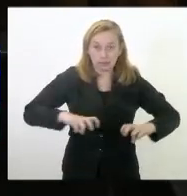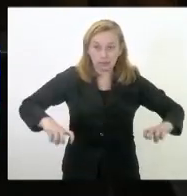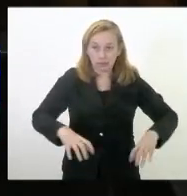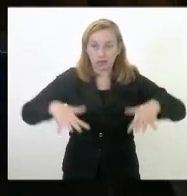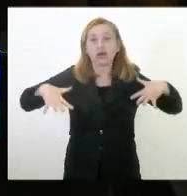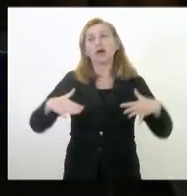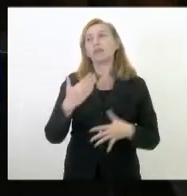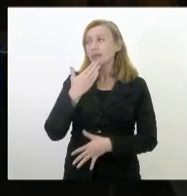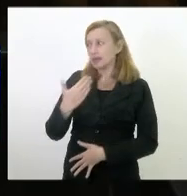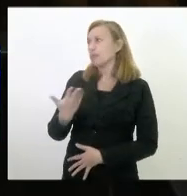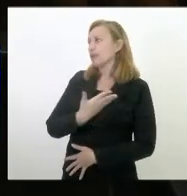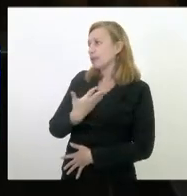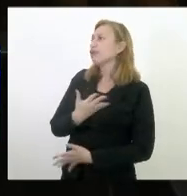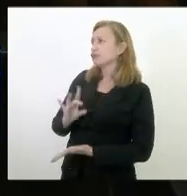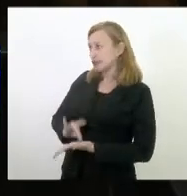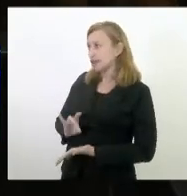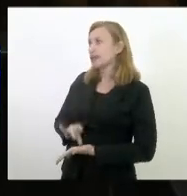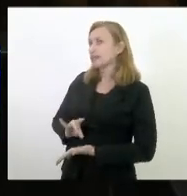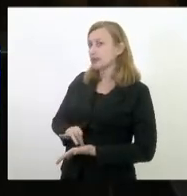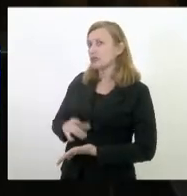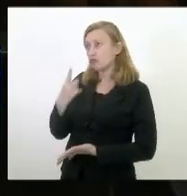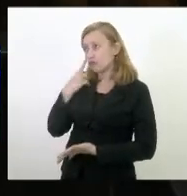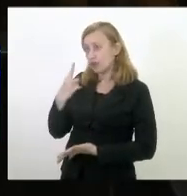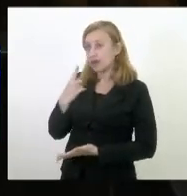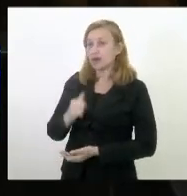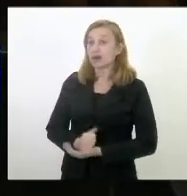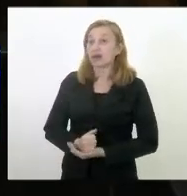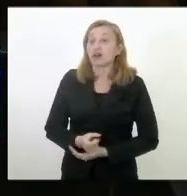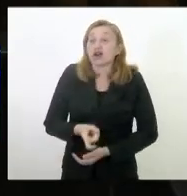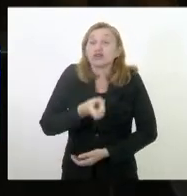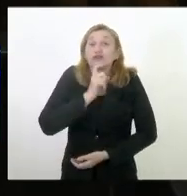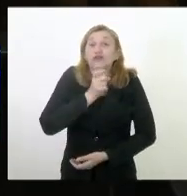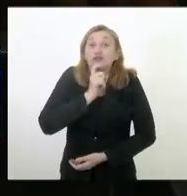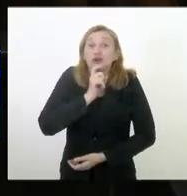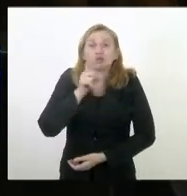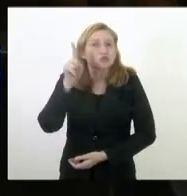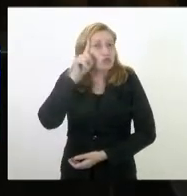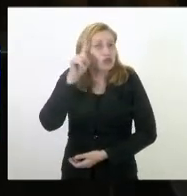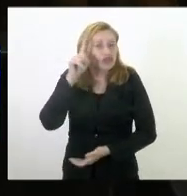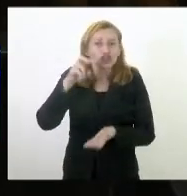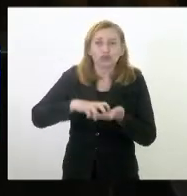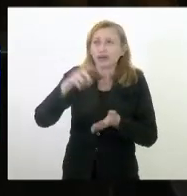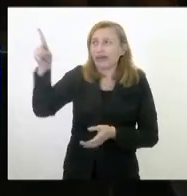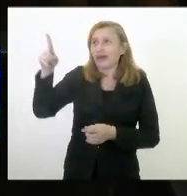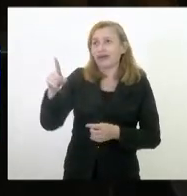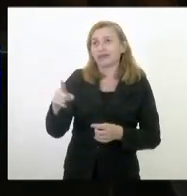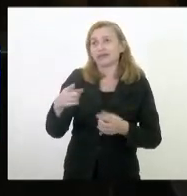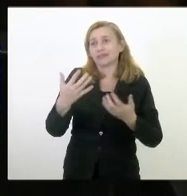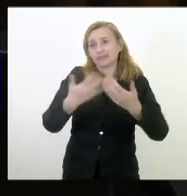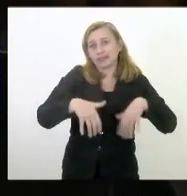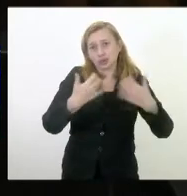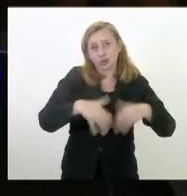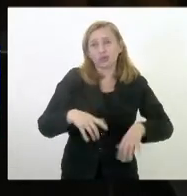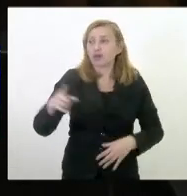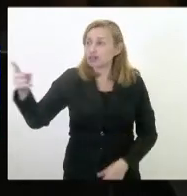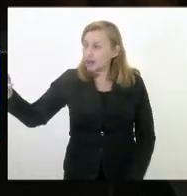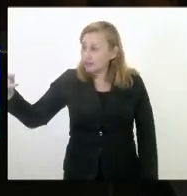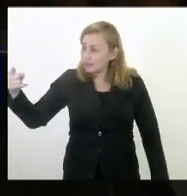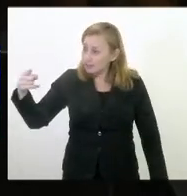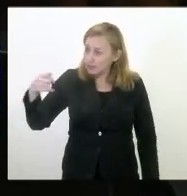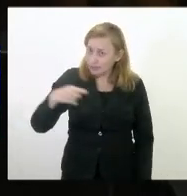amigo realmente providenciar, ver se esquenta, porque eu já passo frio todo dia de manhã lá em Petrópolis. Então, eu já desço a